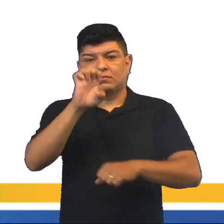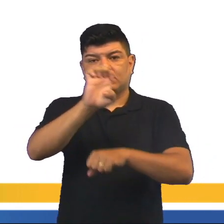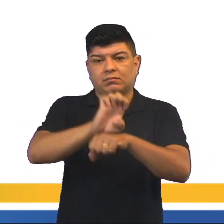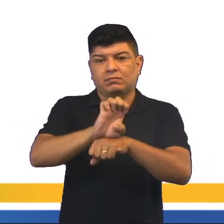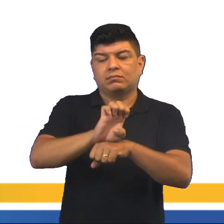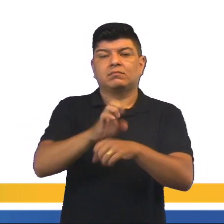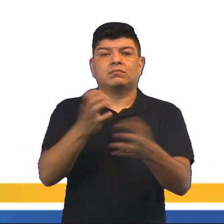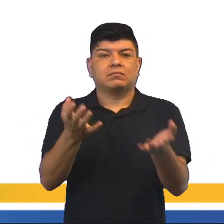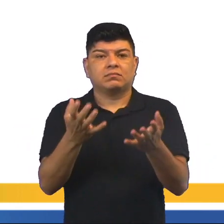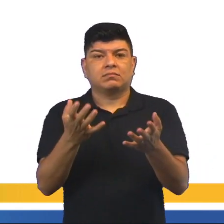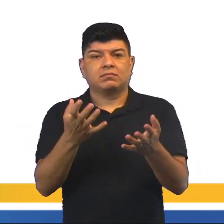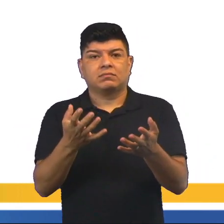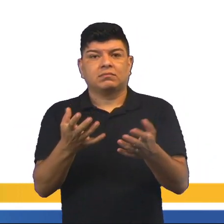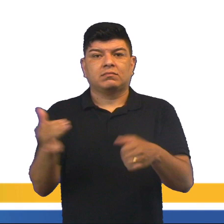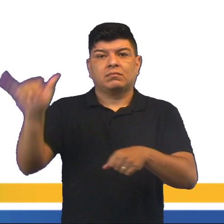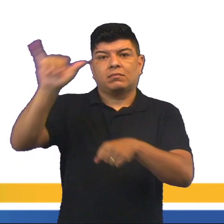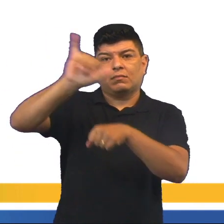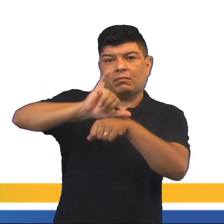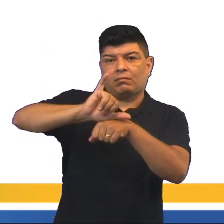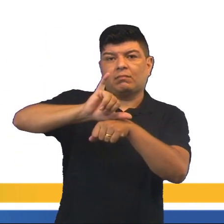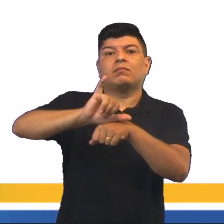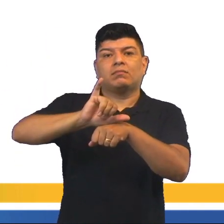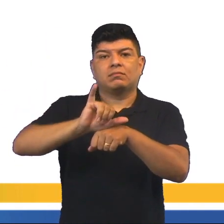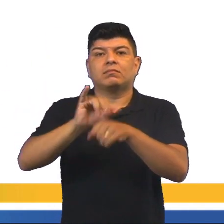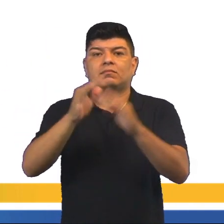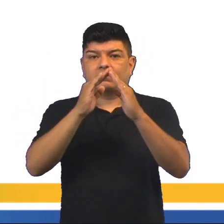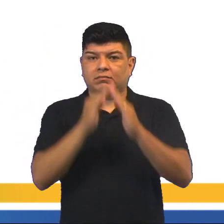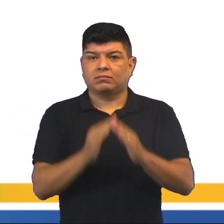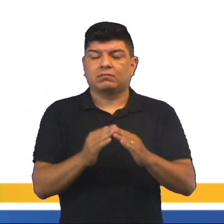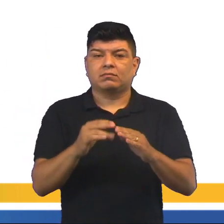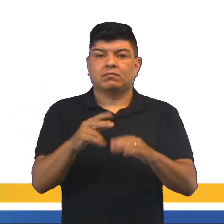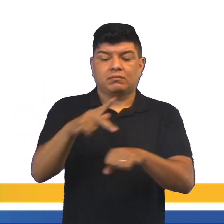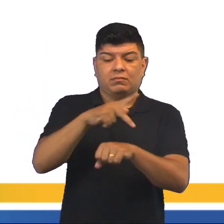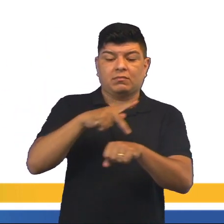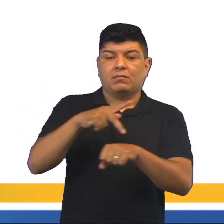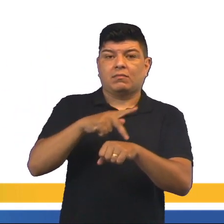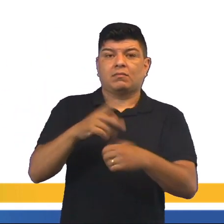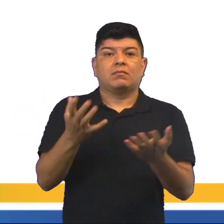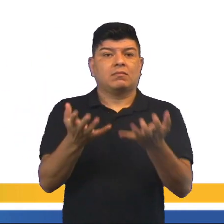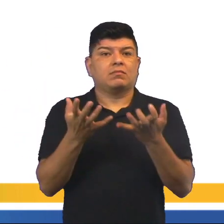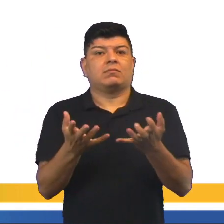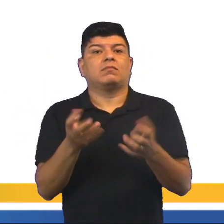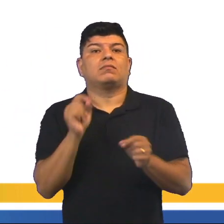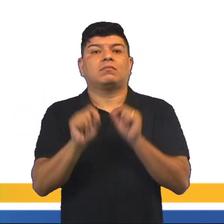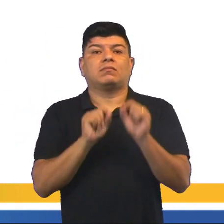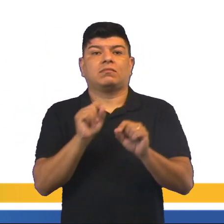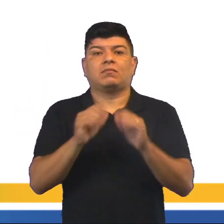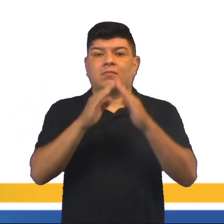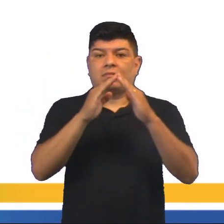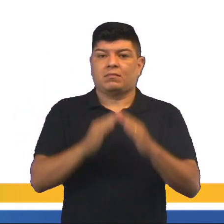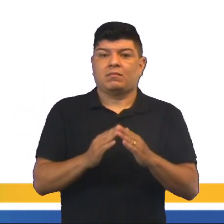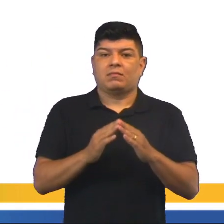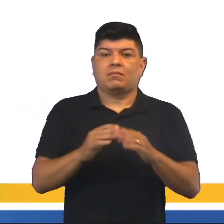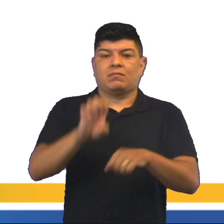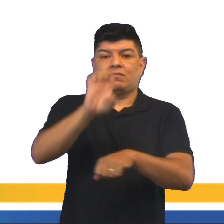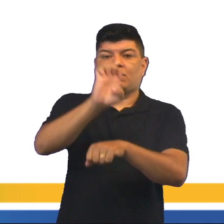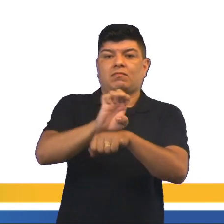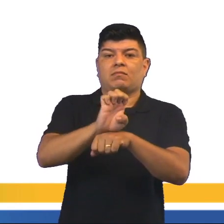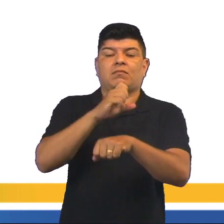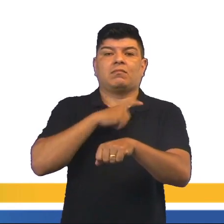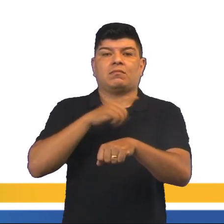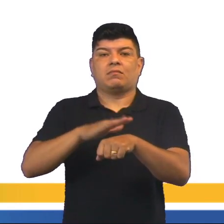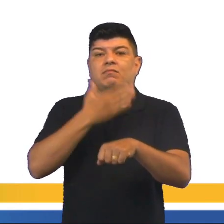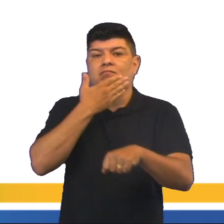exemplo, as pessoas querem morar na capital. Quando você olha a nível de país, a pessoa tende a querer morar naquele estado onde